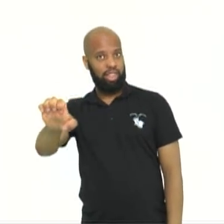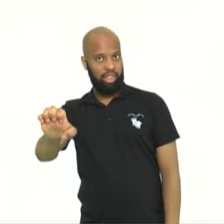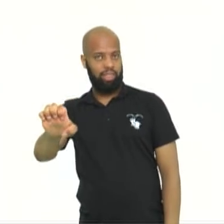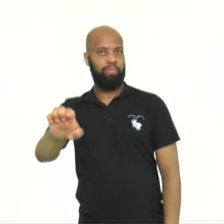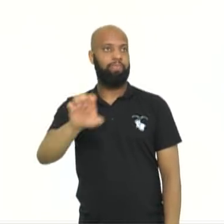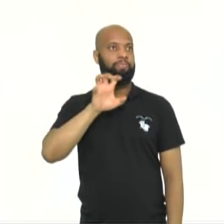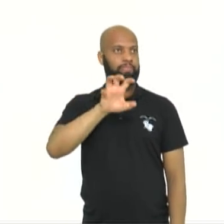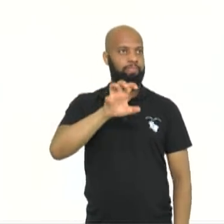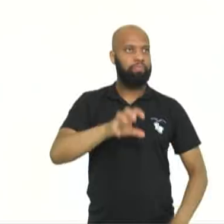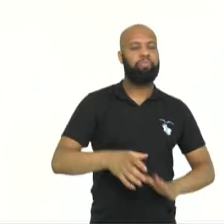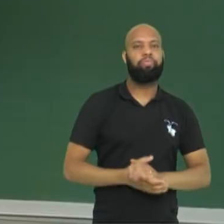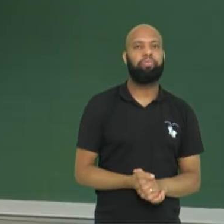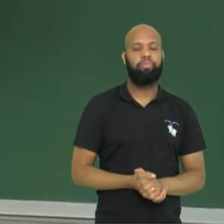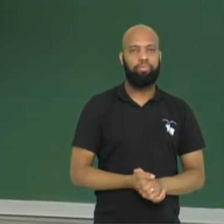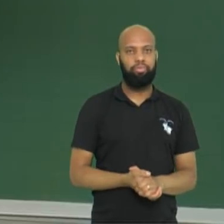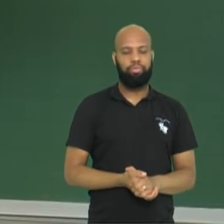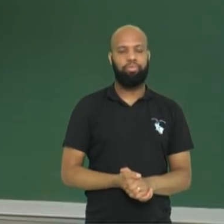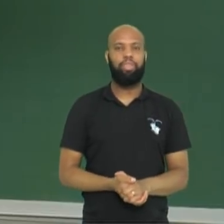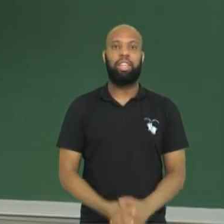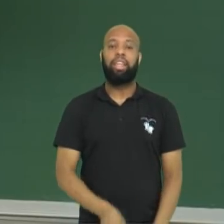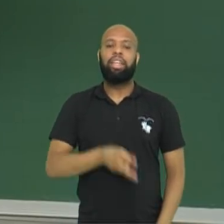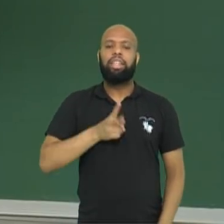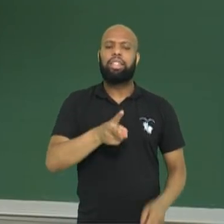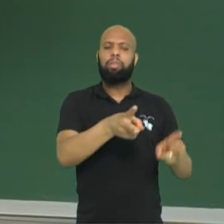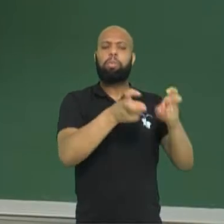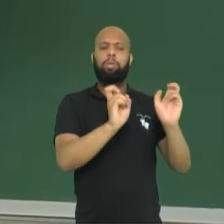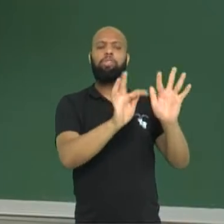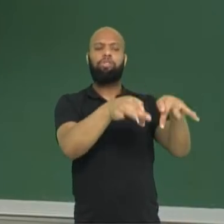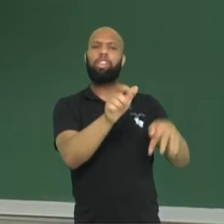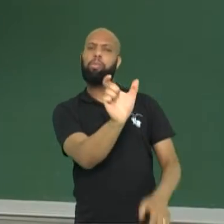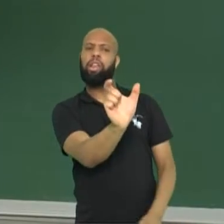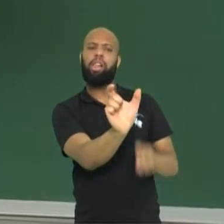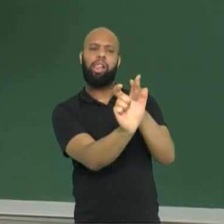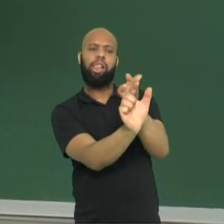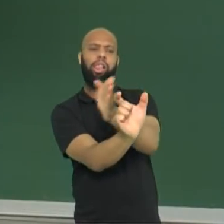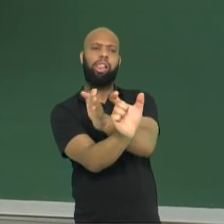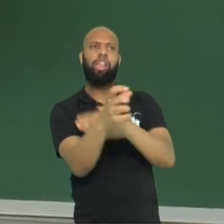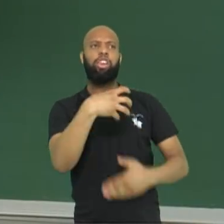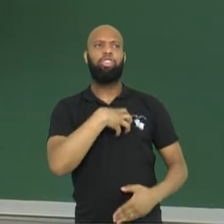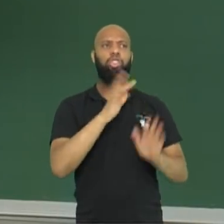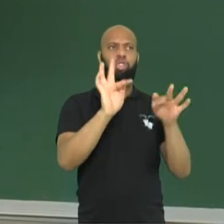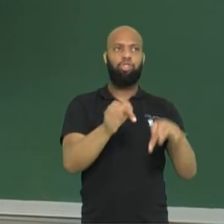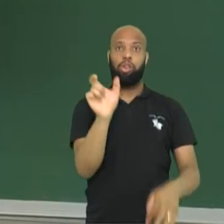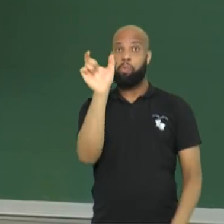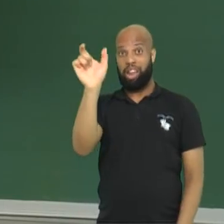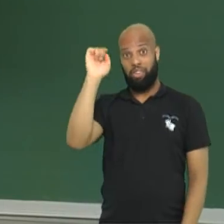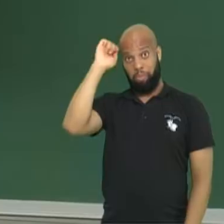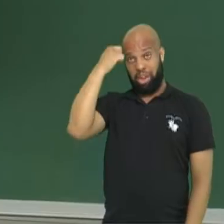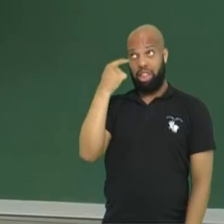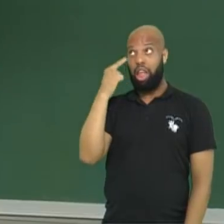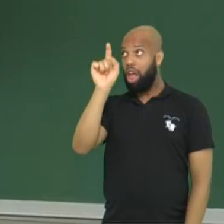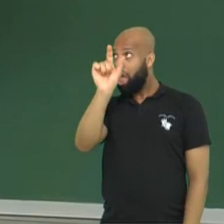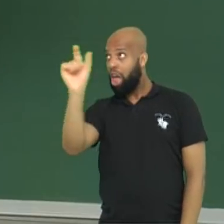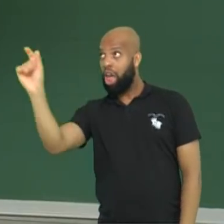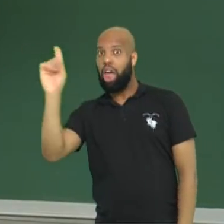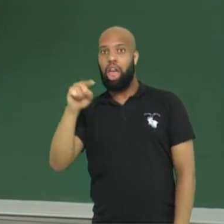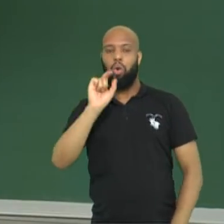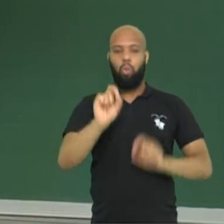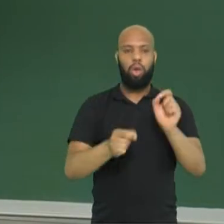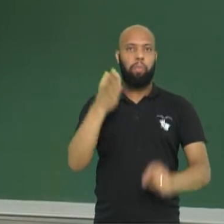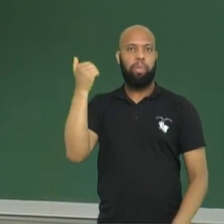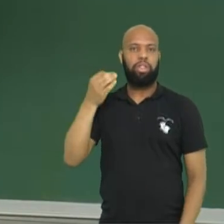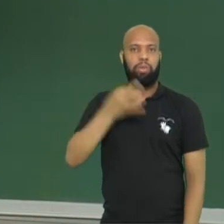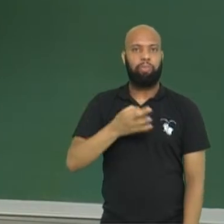e I, certo? Então, sempre perceba isso. Quando tiver essa terminação, provavelmente fala-se do